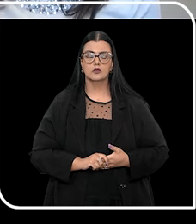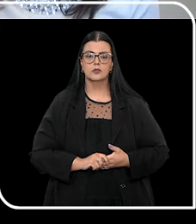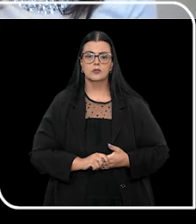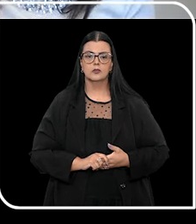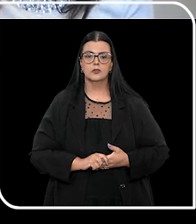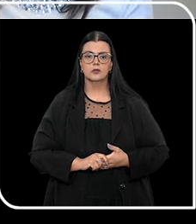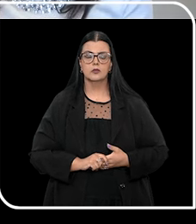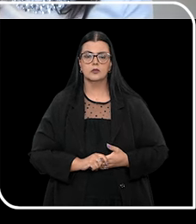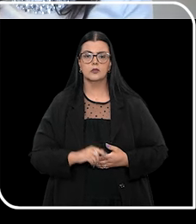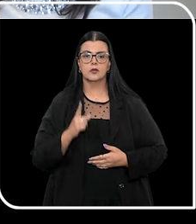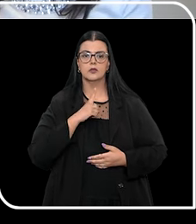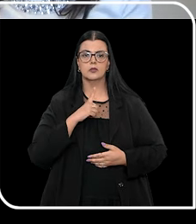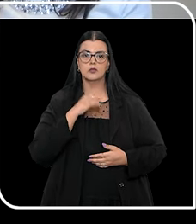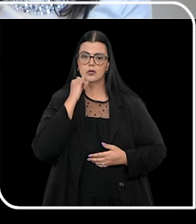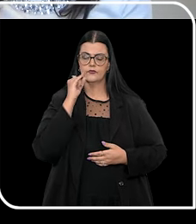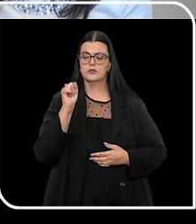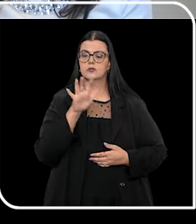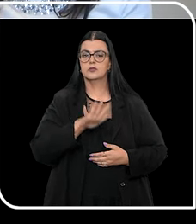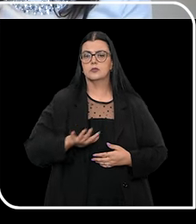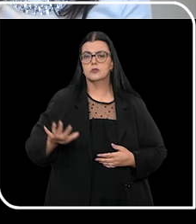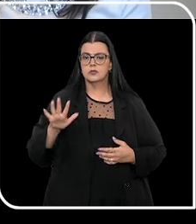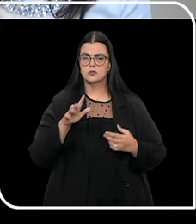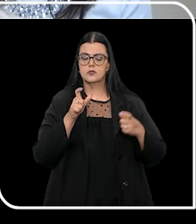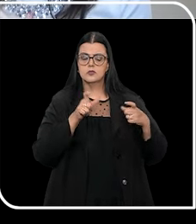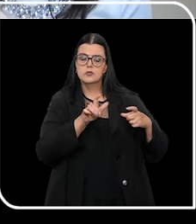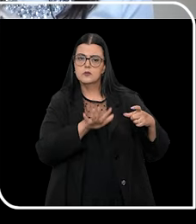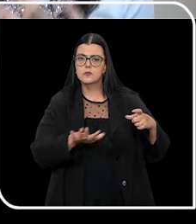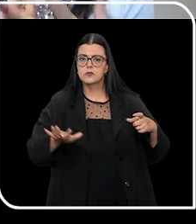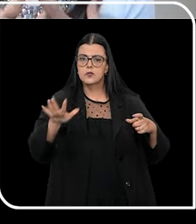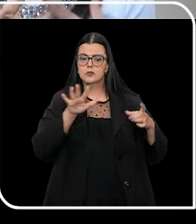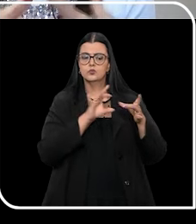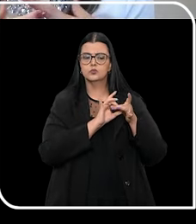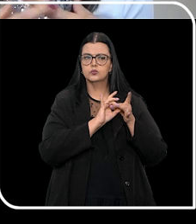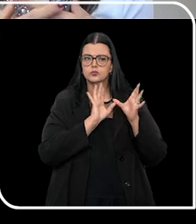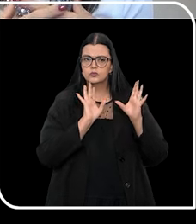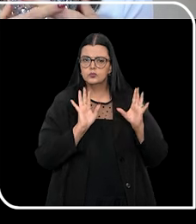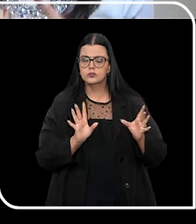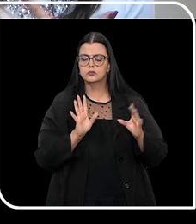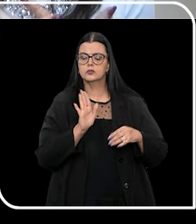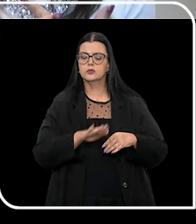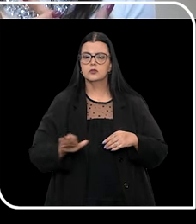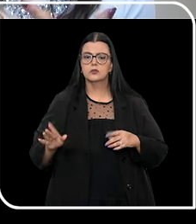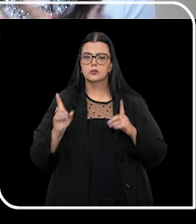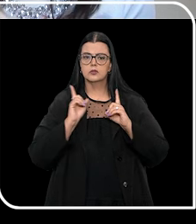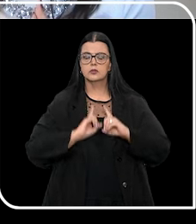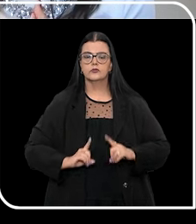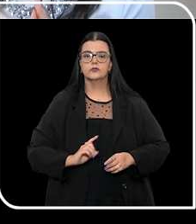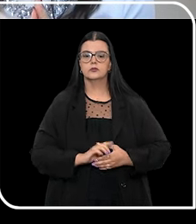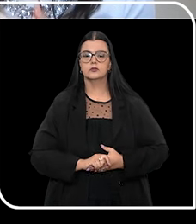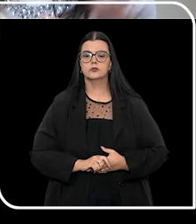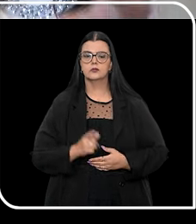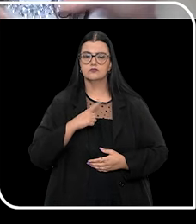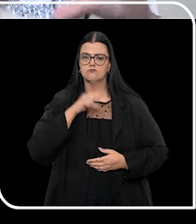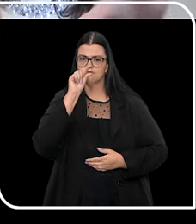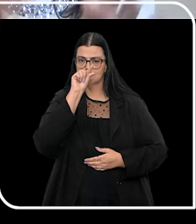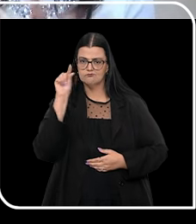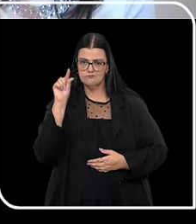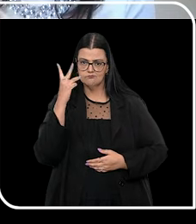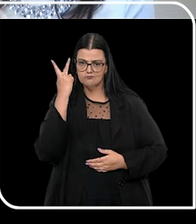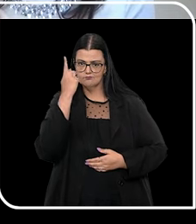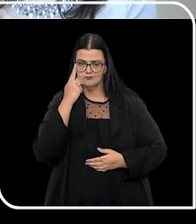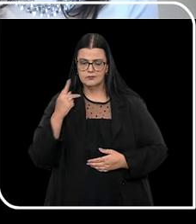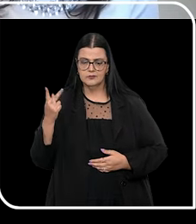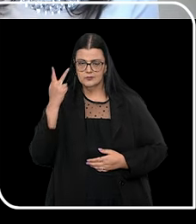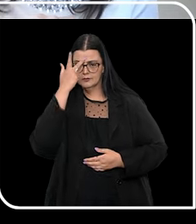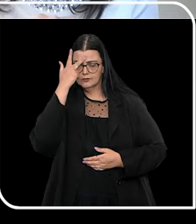eh a gente dá espaço e ver a potência do que que aquela pessoa com deficiência tem aqui é um uma